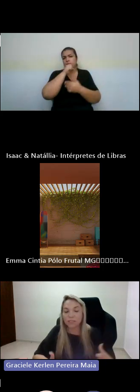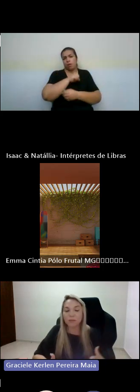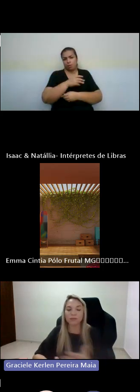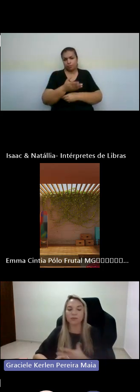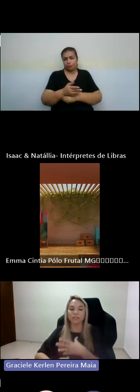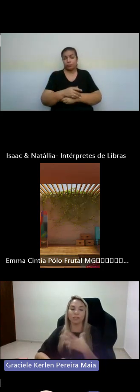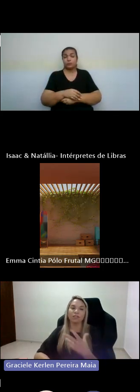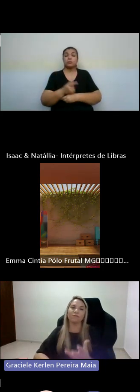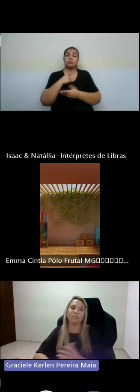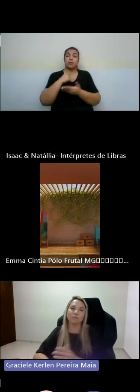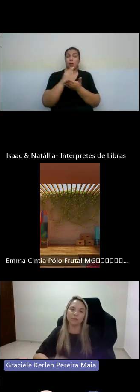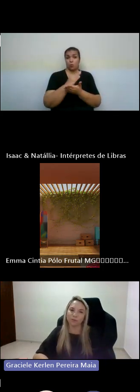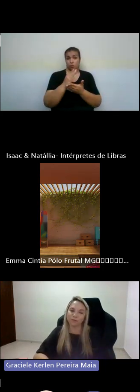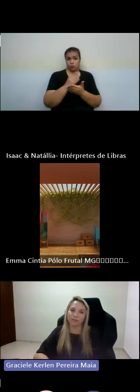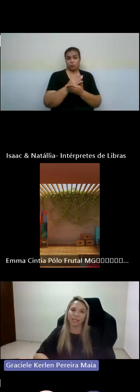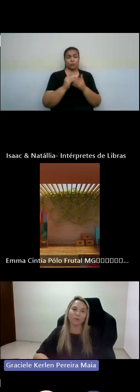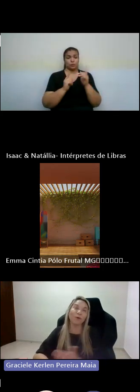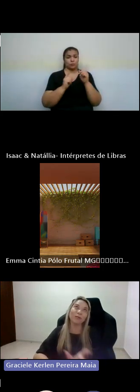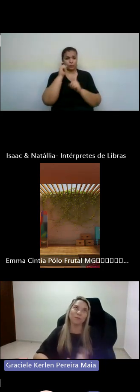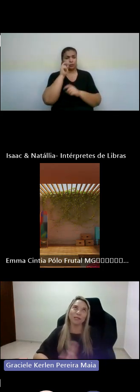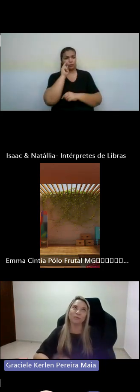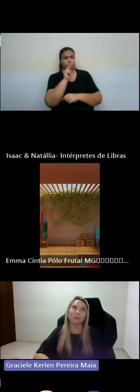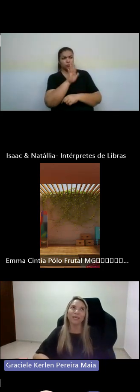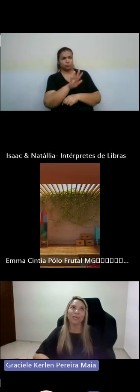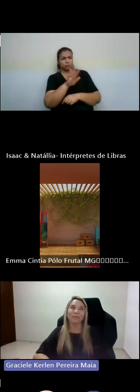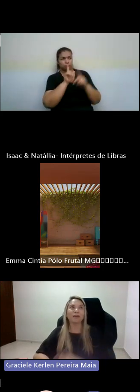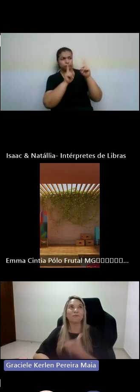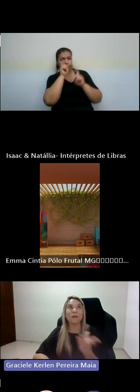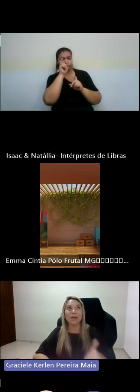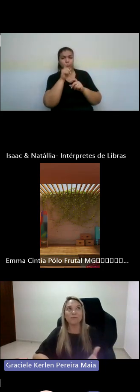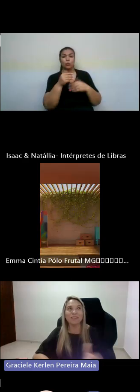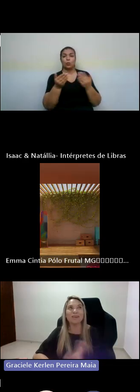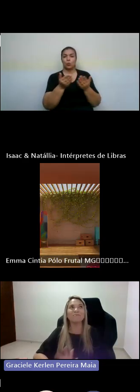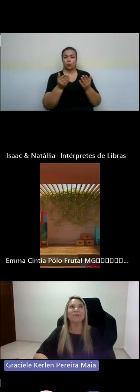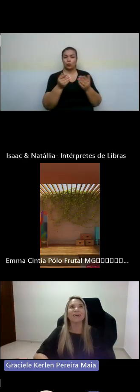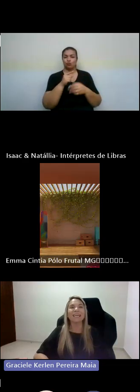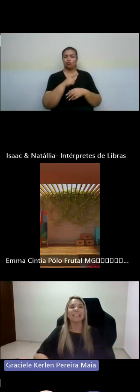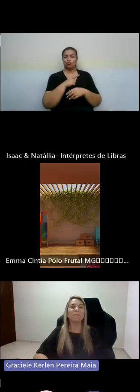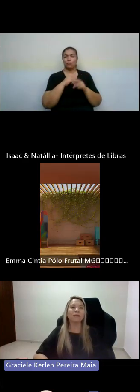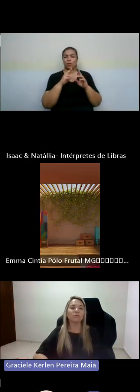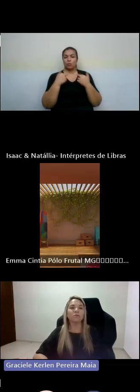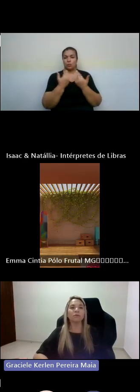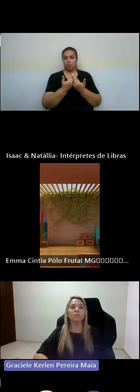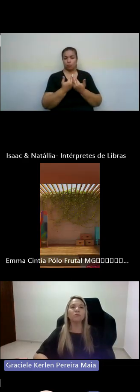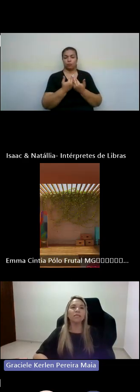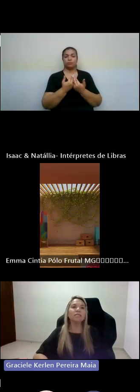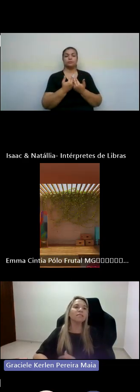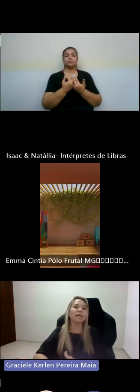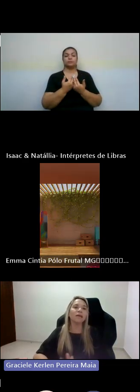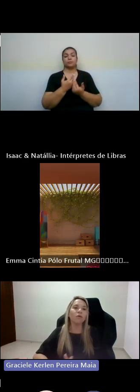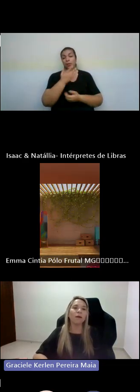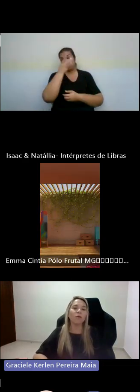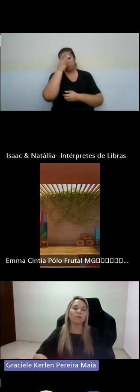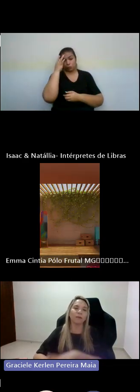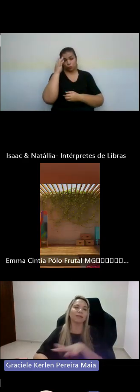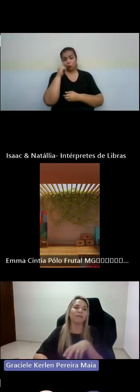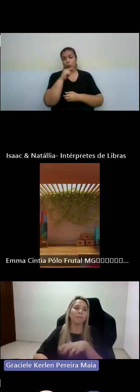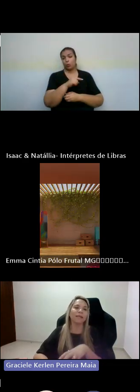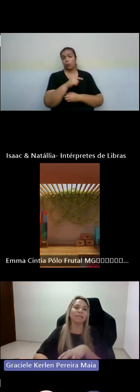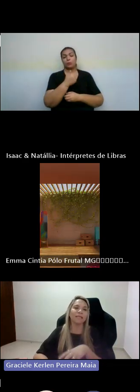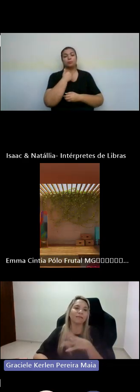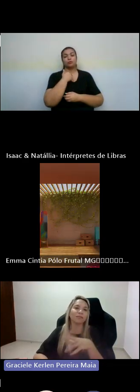algumas expressões que a gente vê as pessoas fazendo. Hoje mesmo, eu estava numa reunião e a pessoa não podia dizer alguma coisa